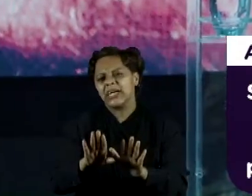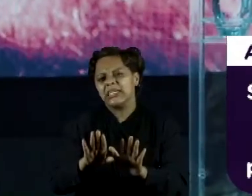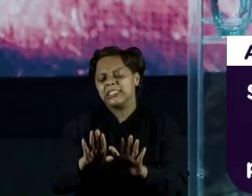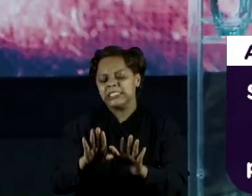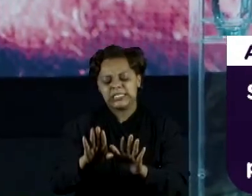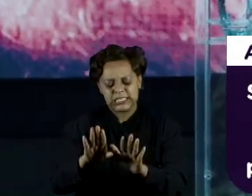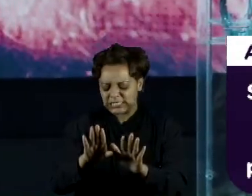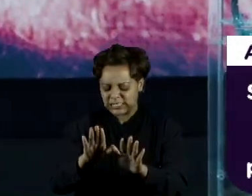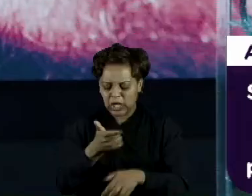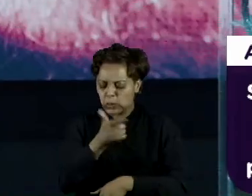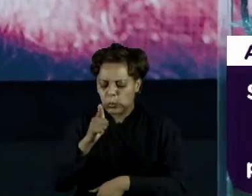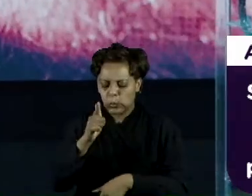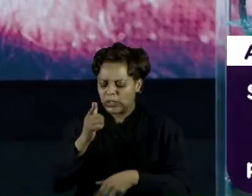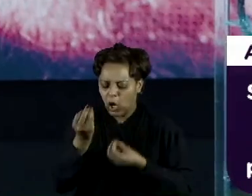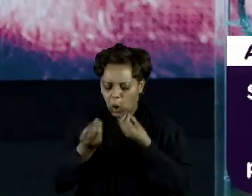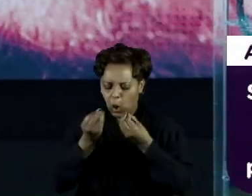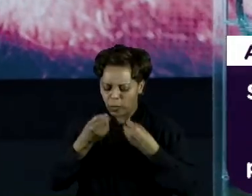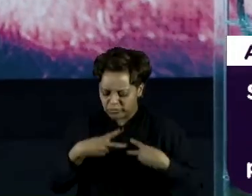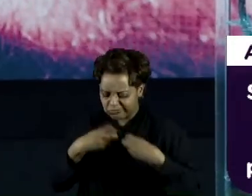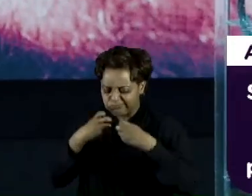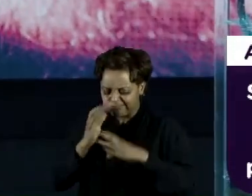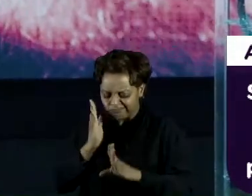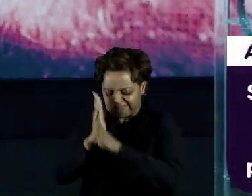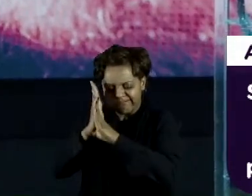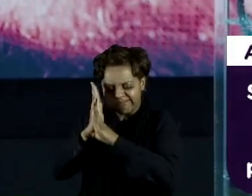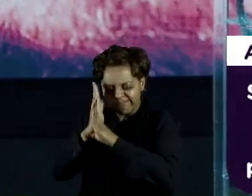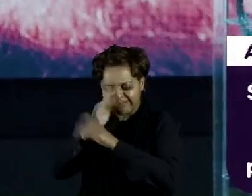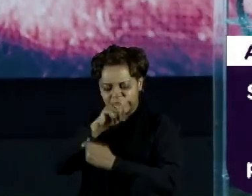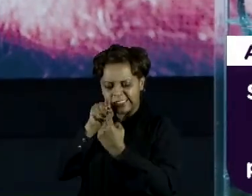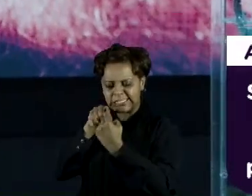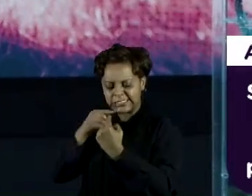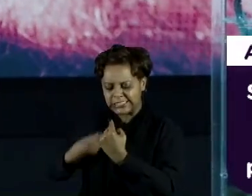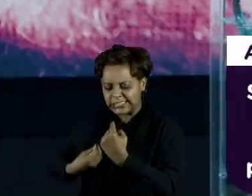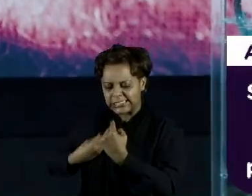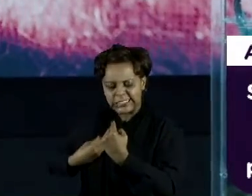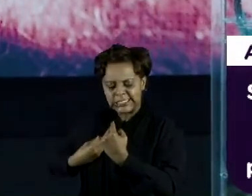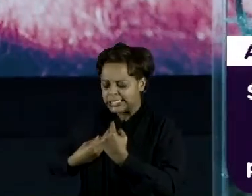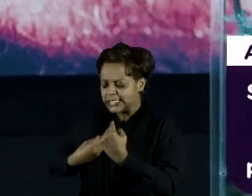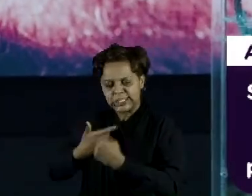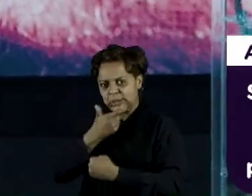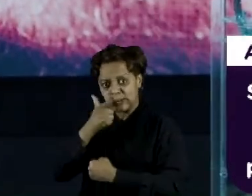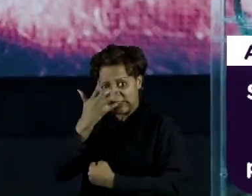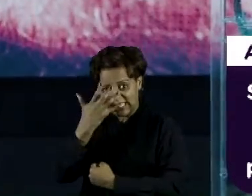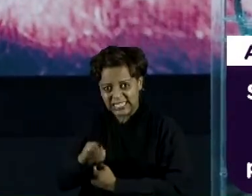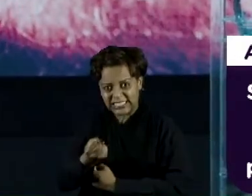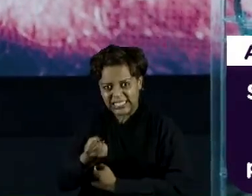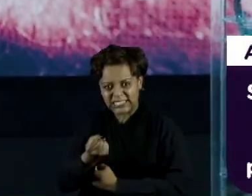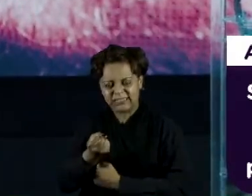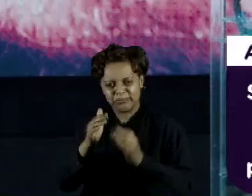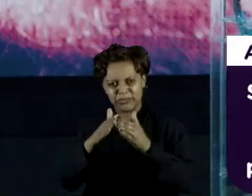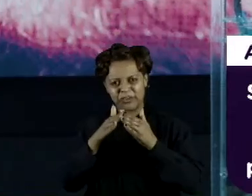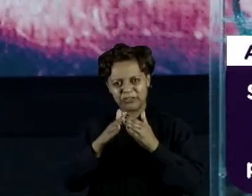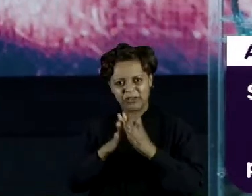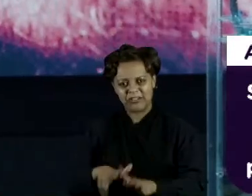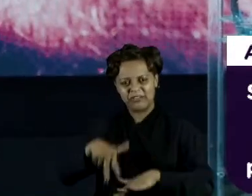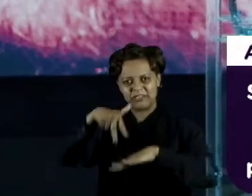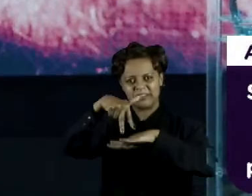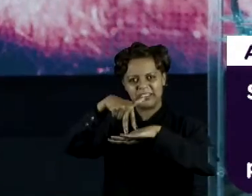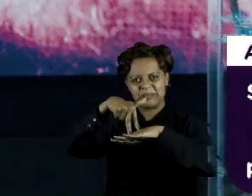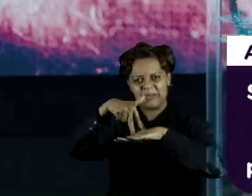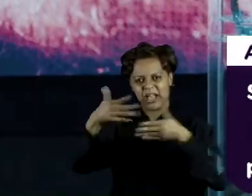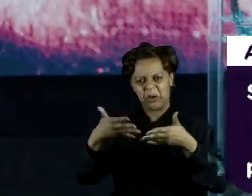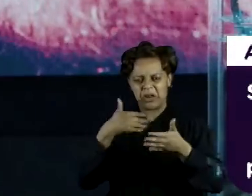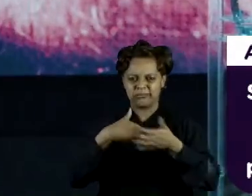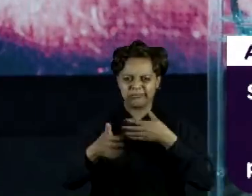têm certeza absoluta de qual é o seu propósito. Eu quero pedir que você fique de pé, onde